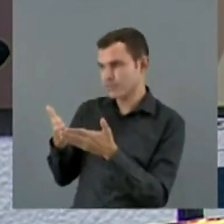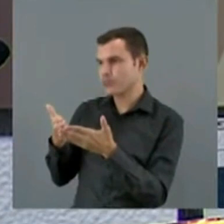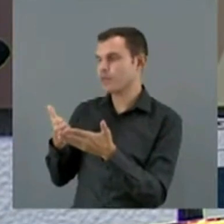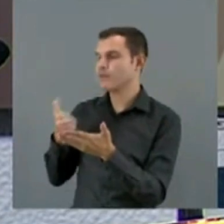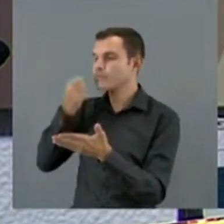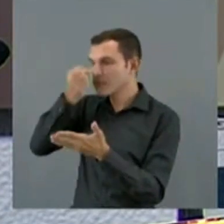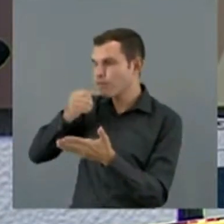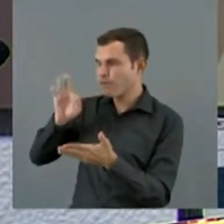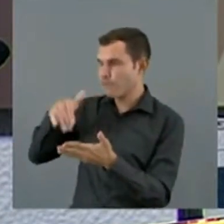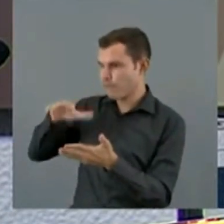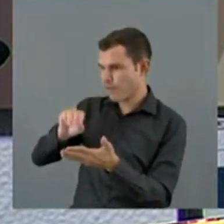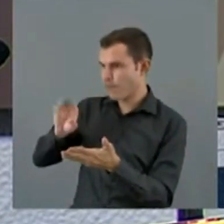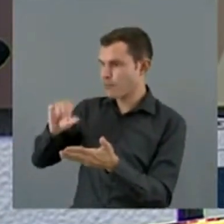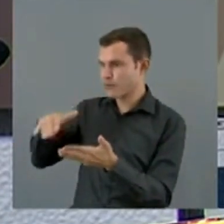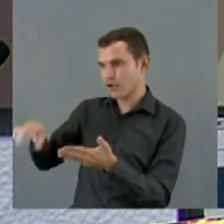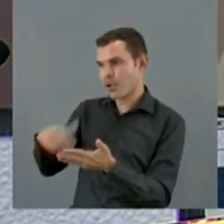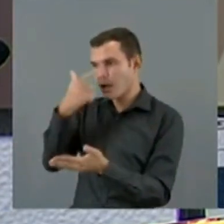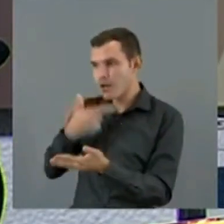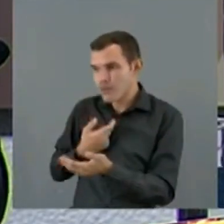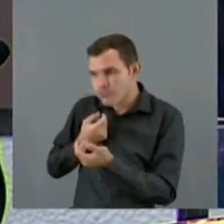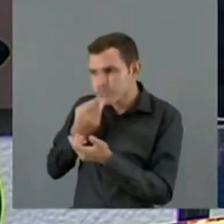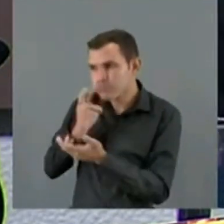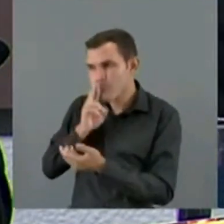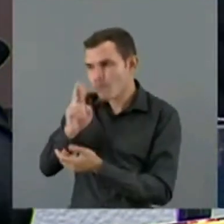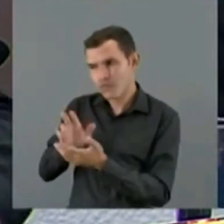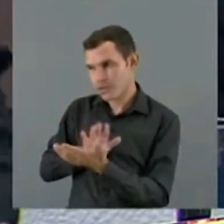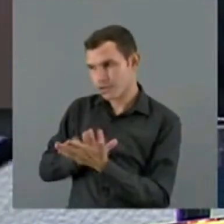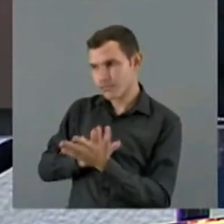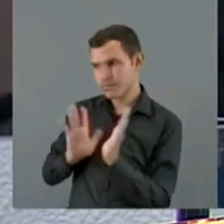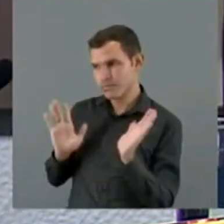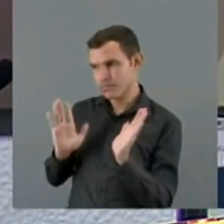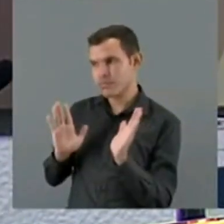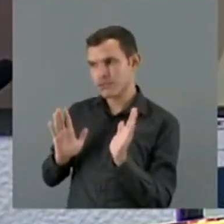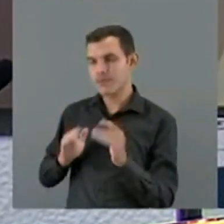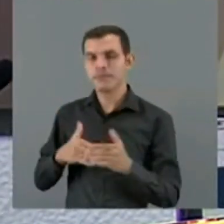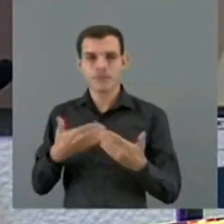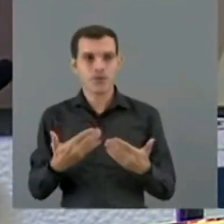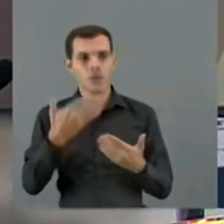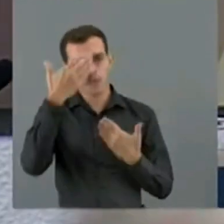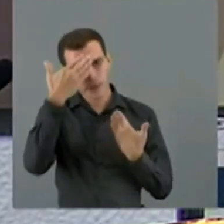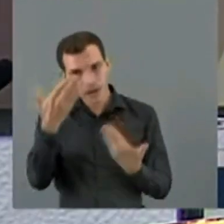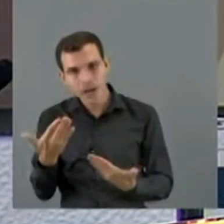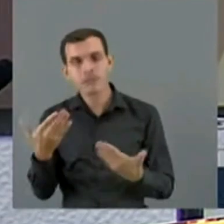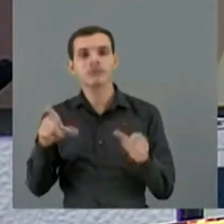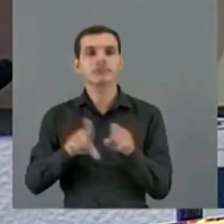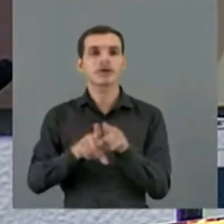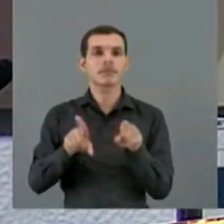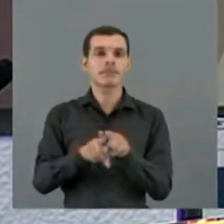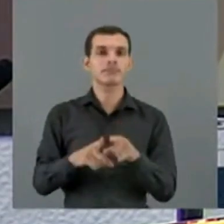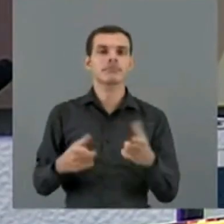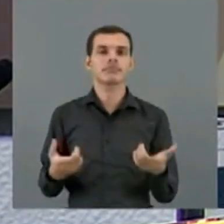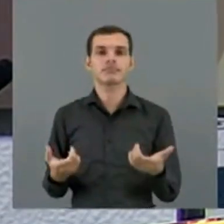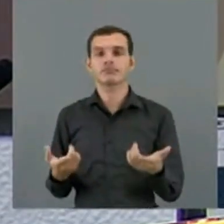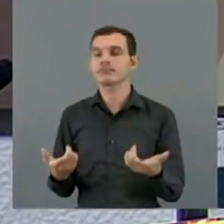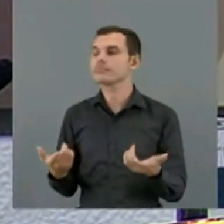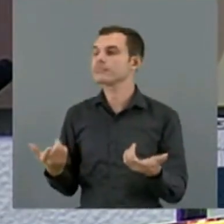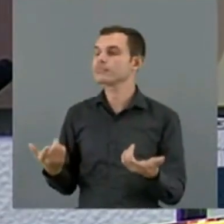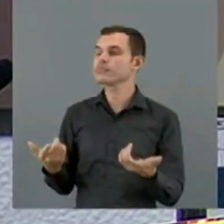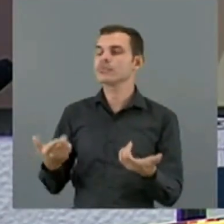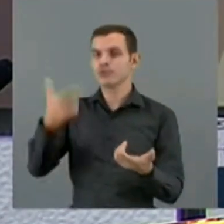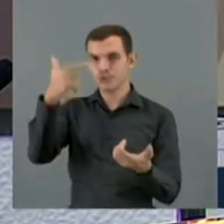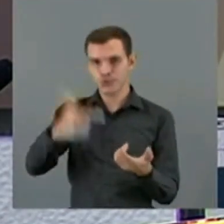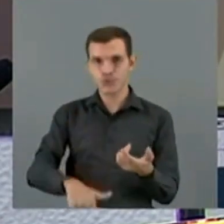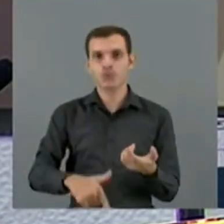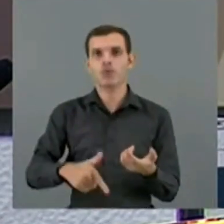para deixar de responder essa questão. Muito obrigado e aproveito para agradecer mais uma vez a simpatia,